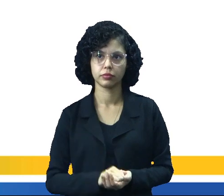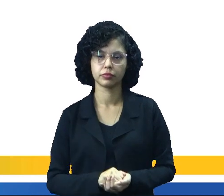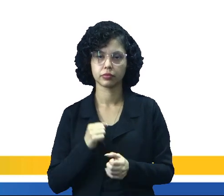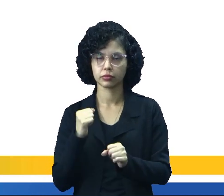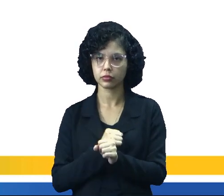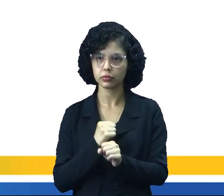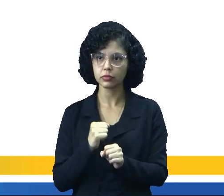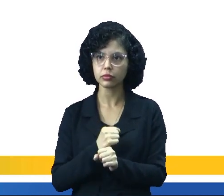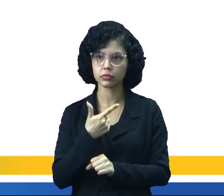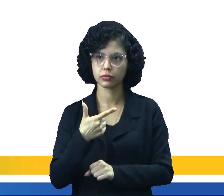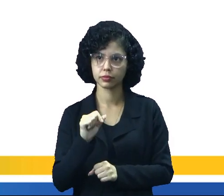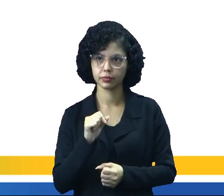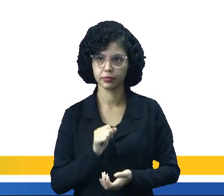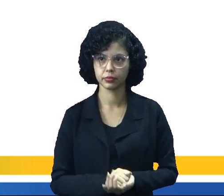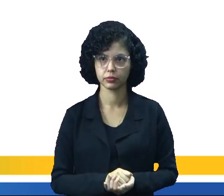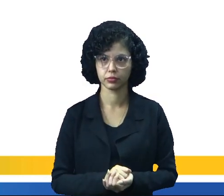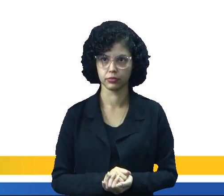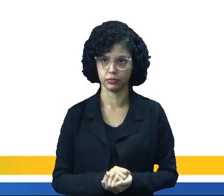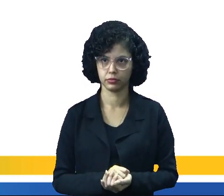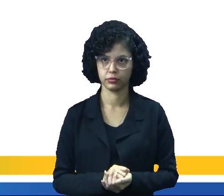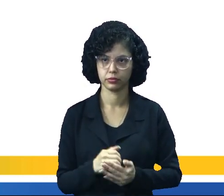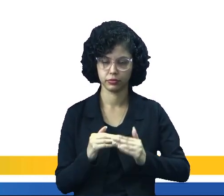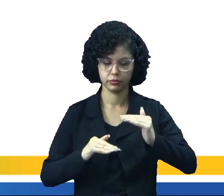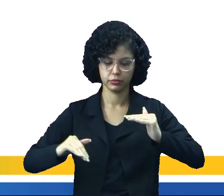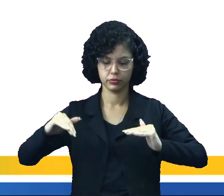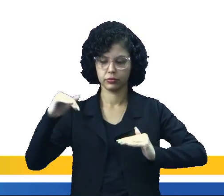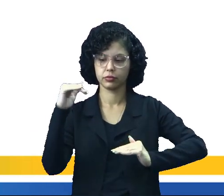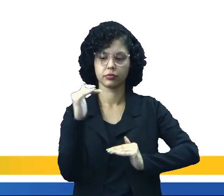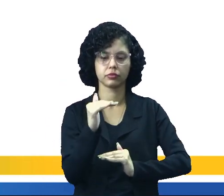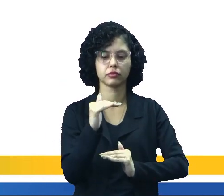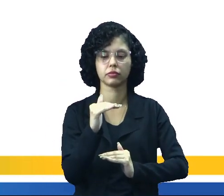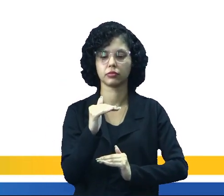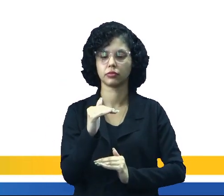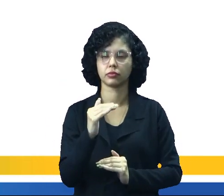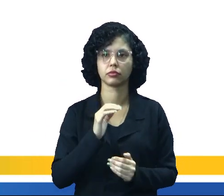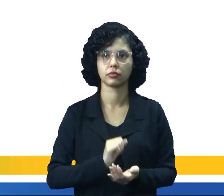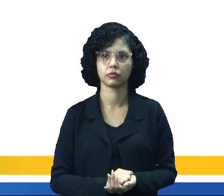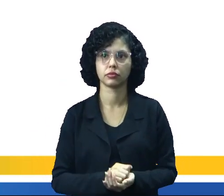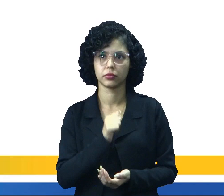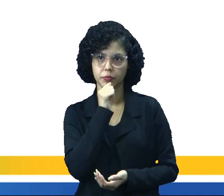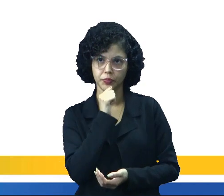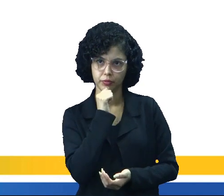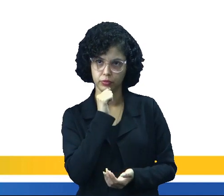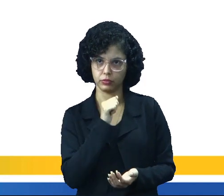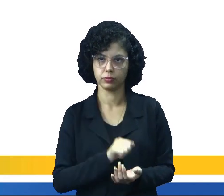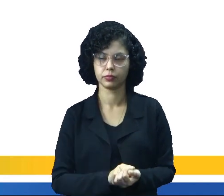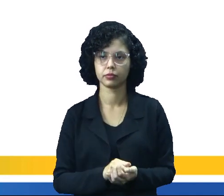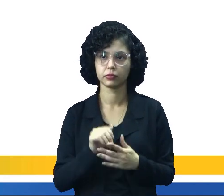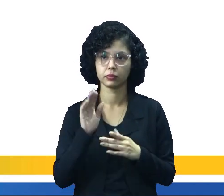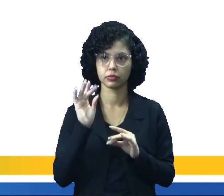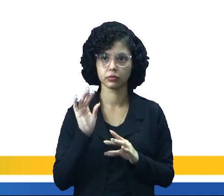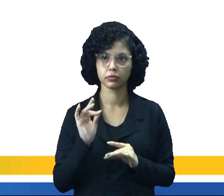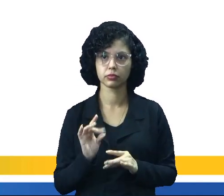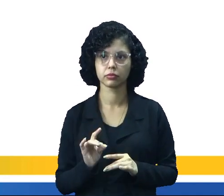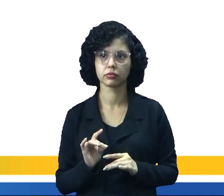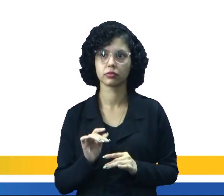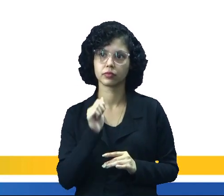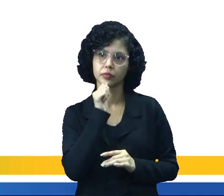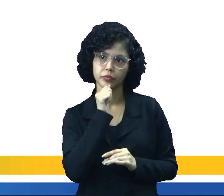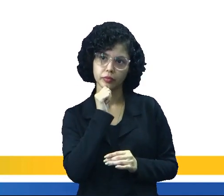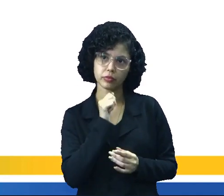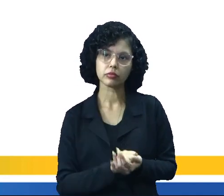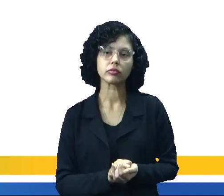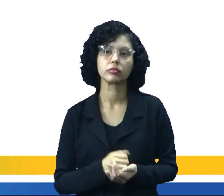essa figura chama-se Superfície Modulada de Lygia Clark. Veja como que ela